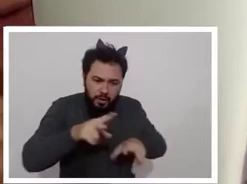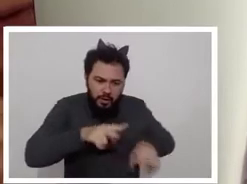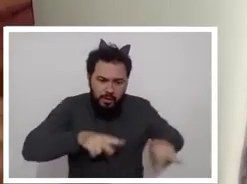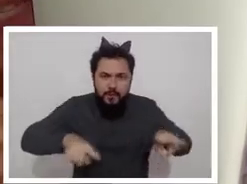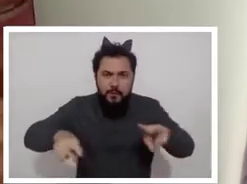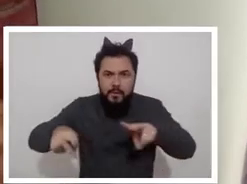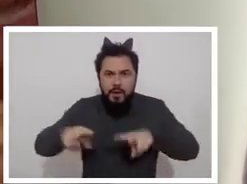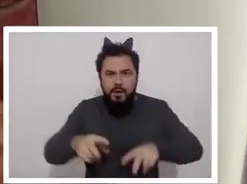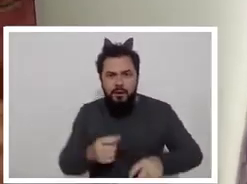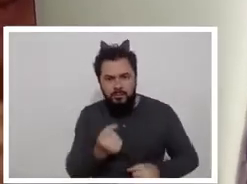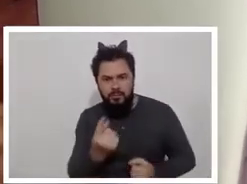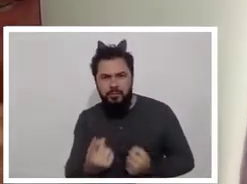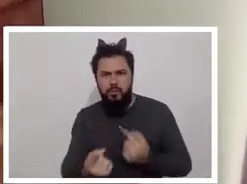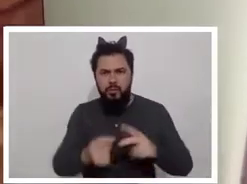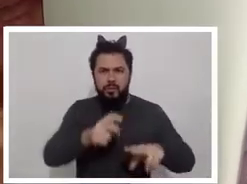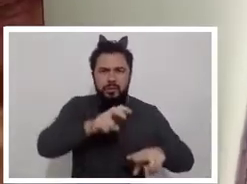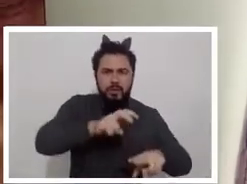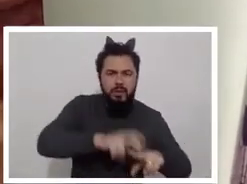uma